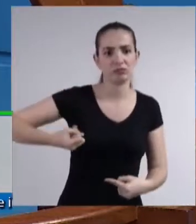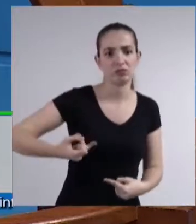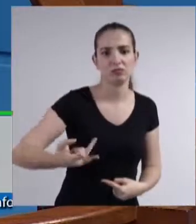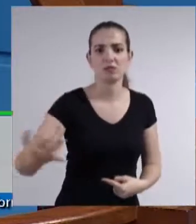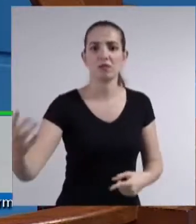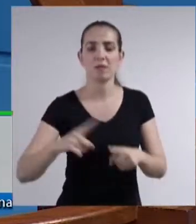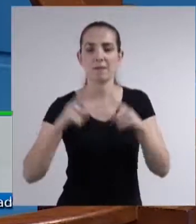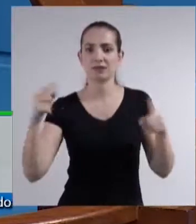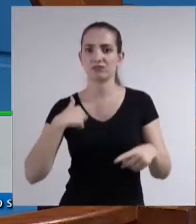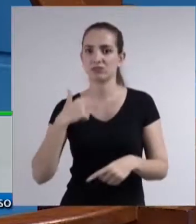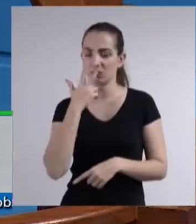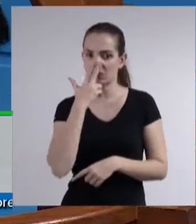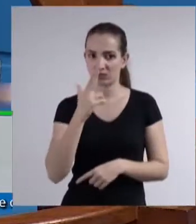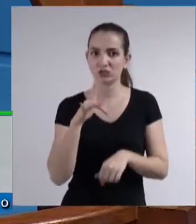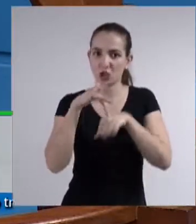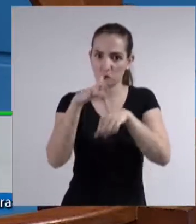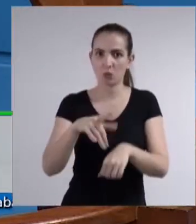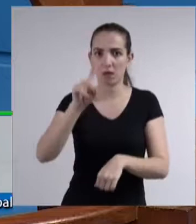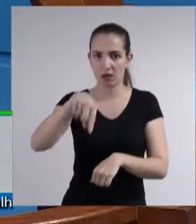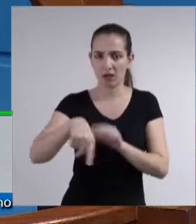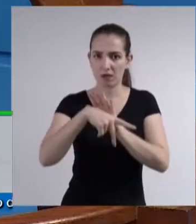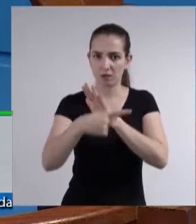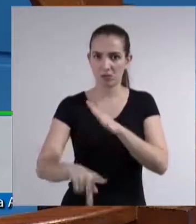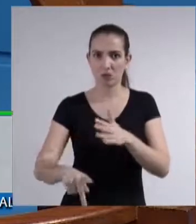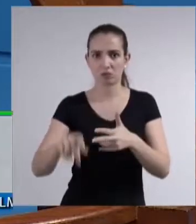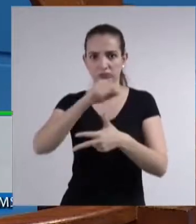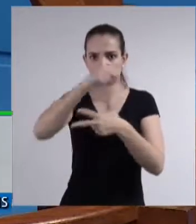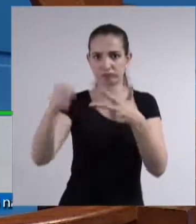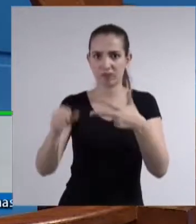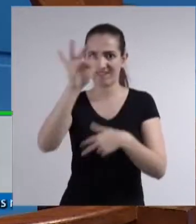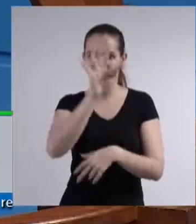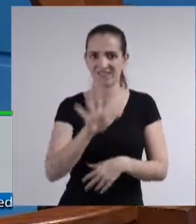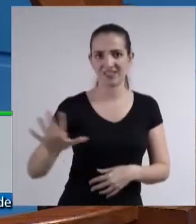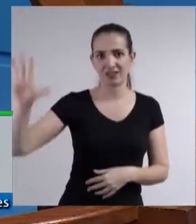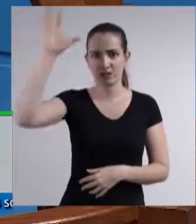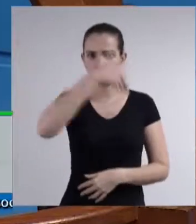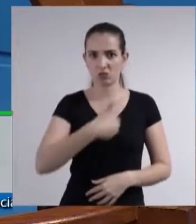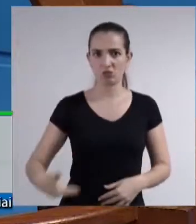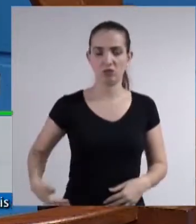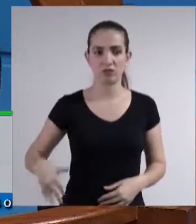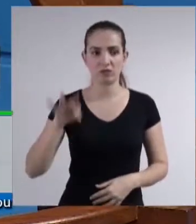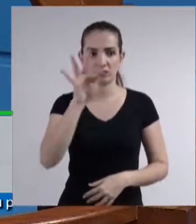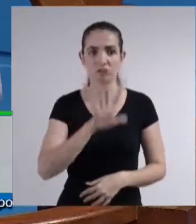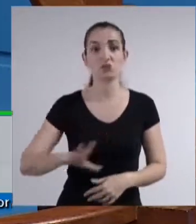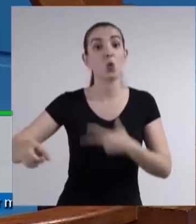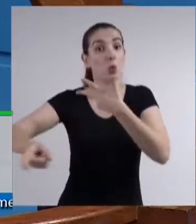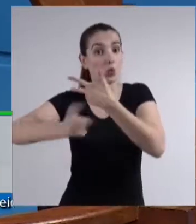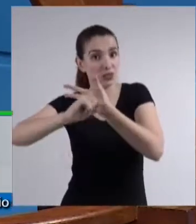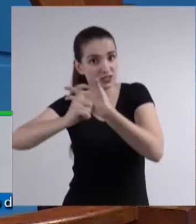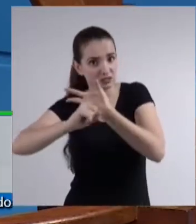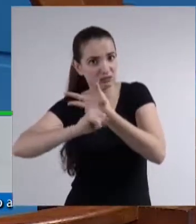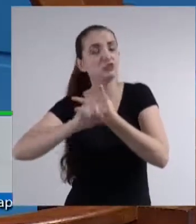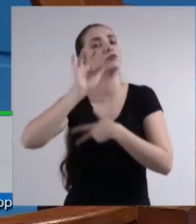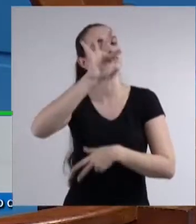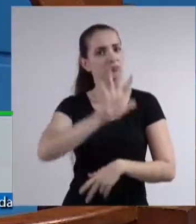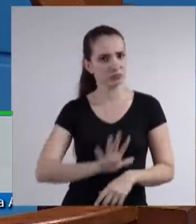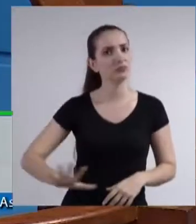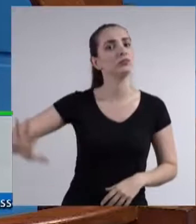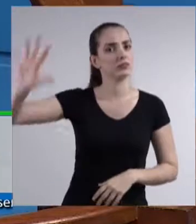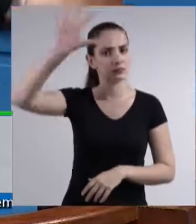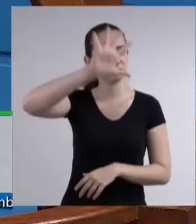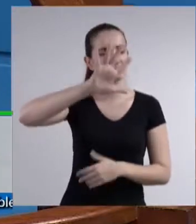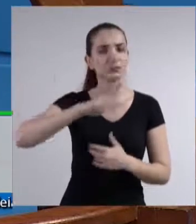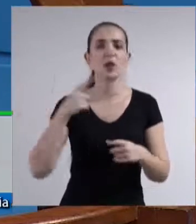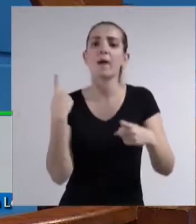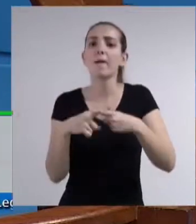disso é do poder público federal, o governo federal, poder executivo federal, né,